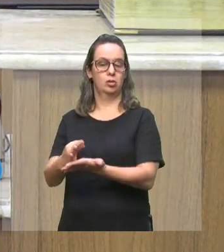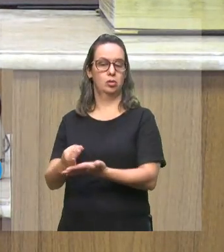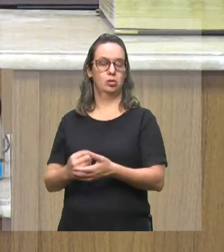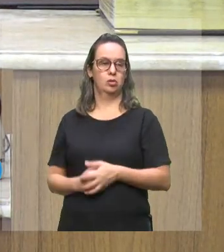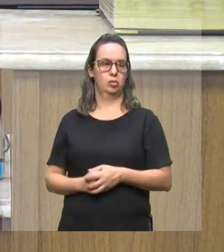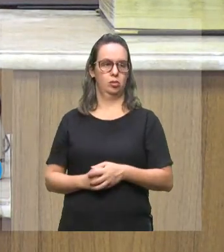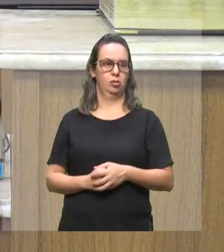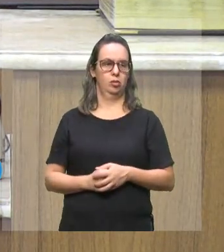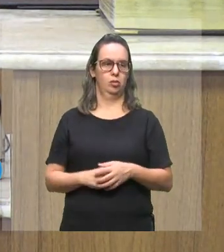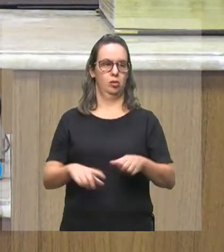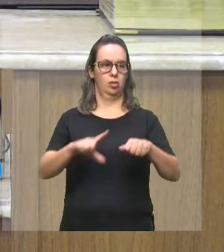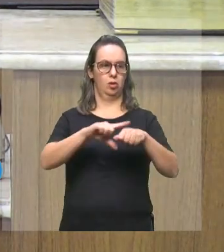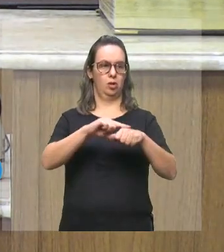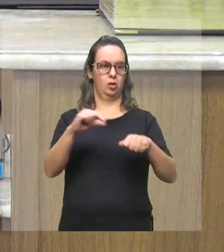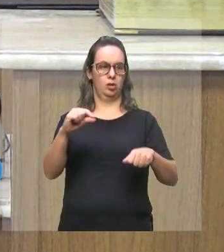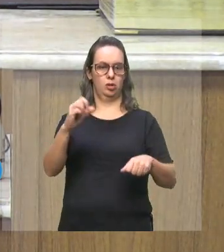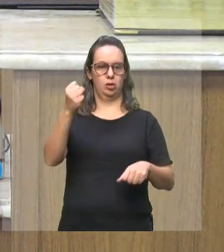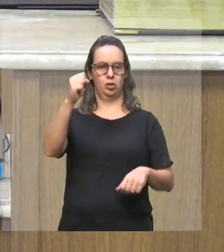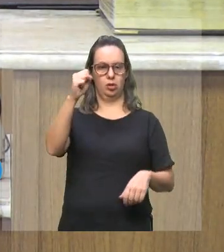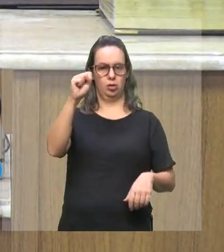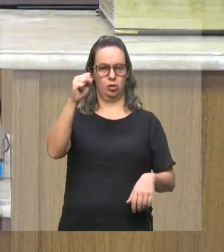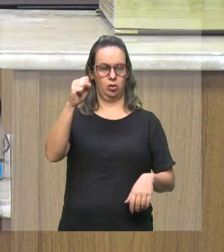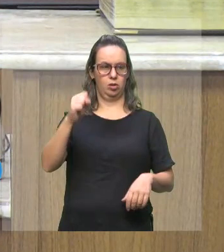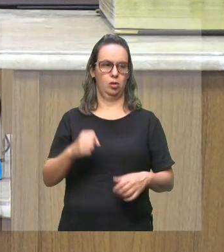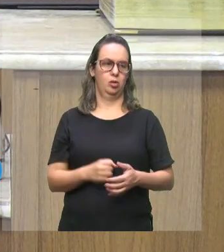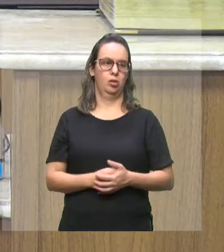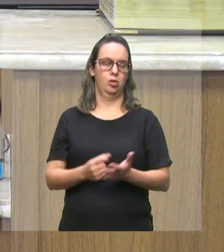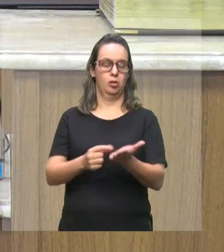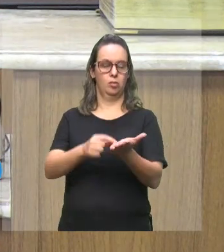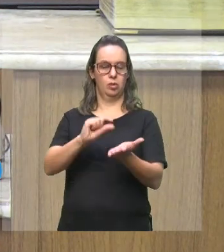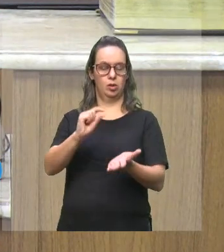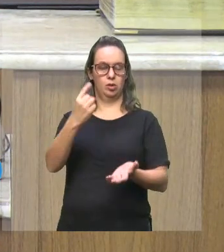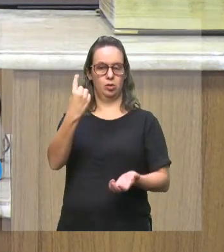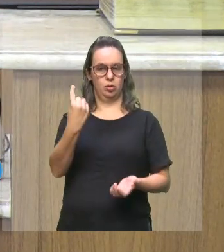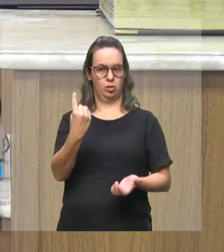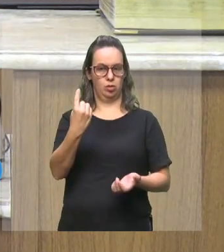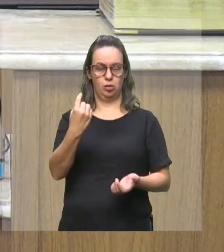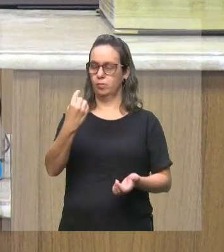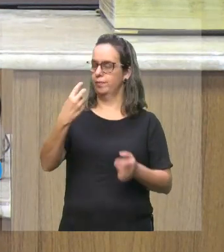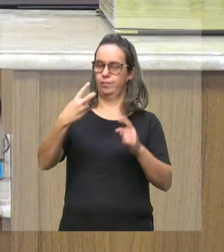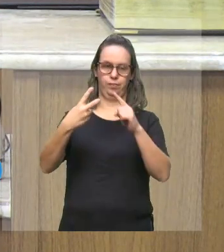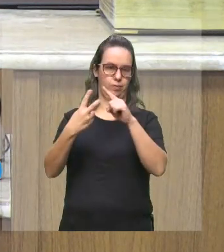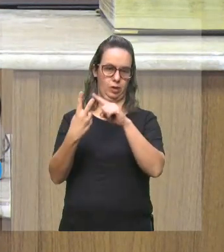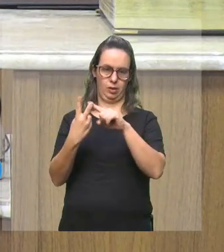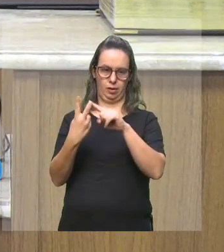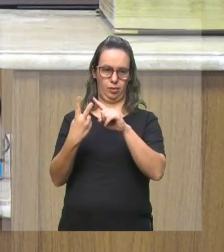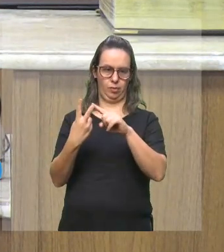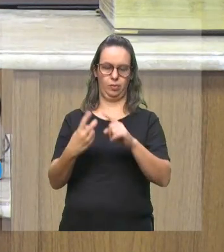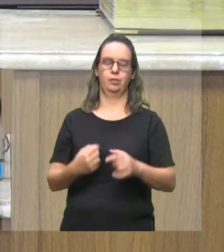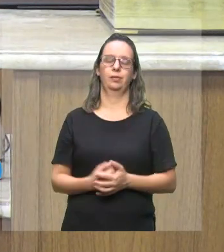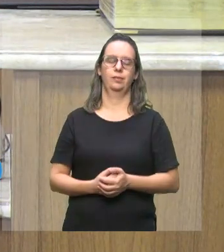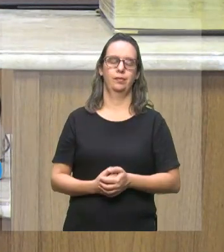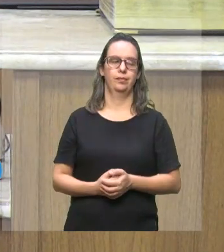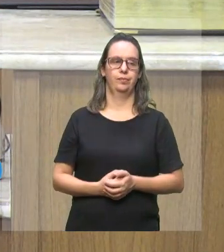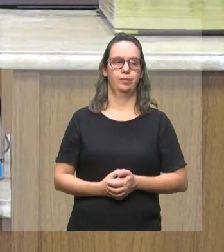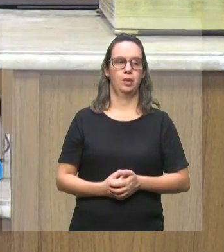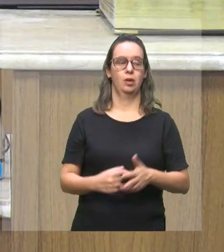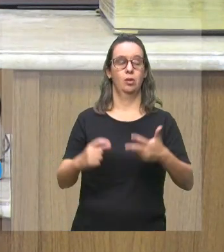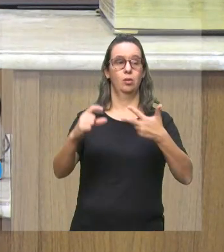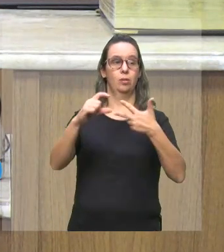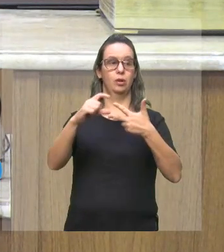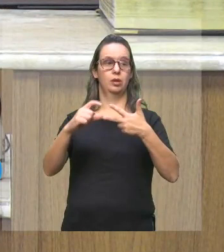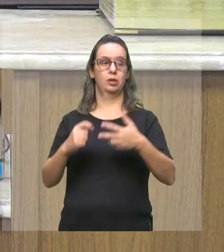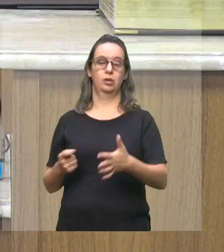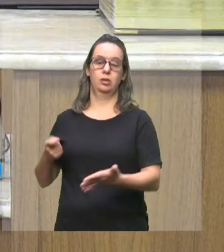Artigo 8º, parágrafo 1º. Parágrafo 2º. O Poder Executivo deverá, sempre